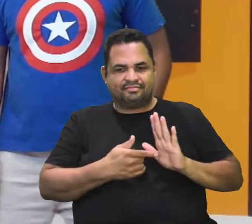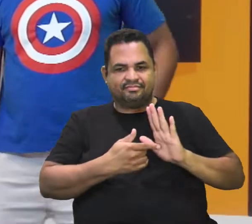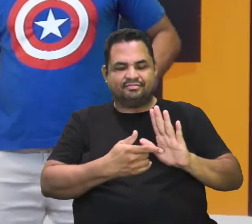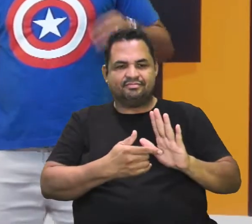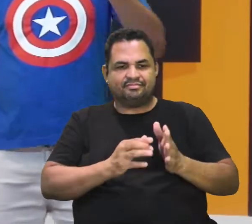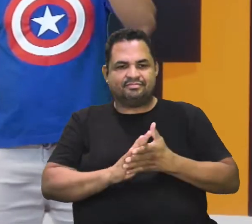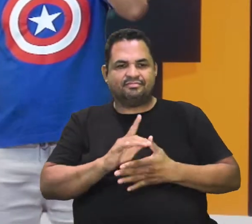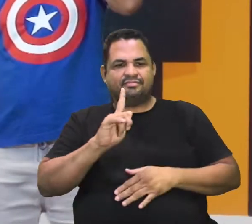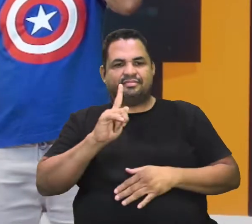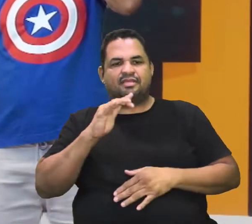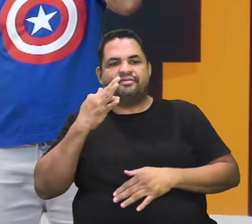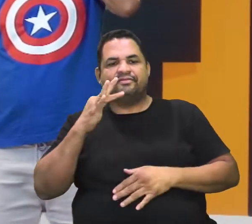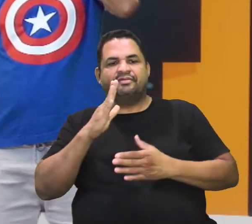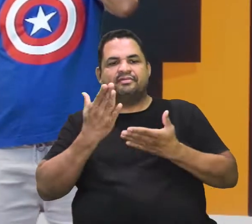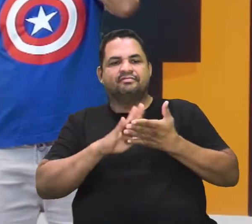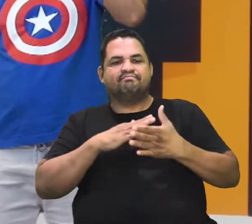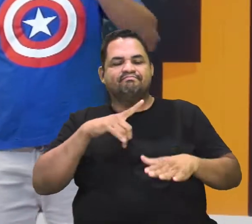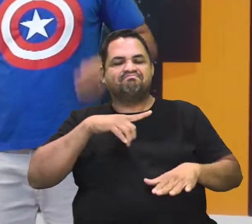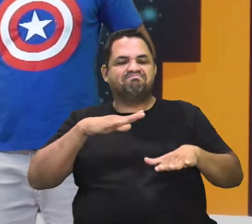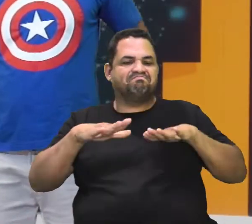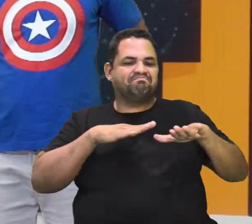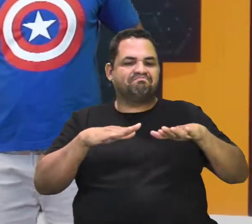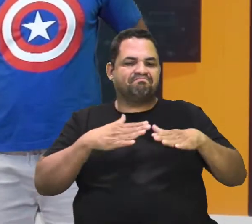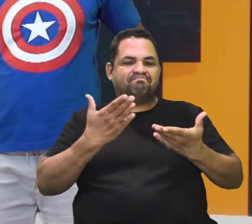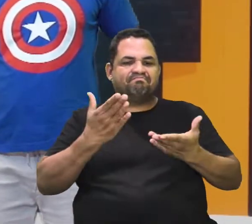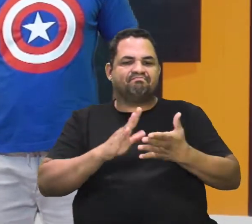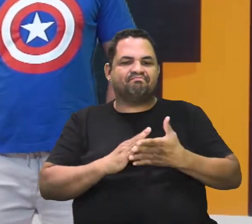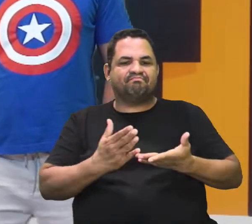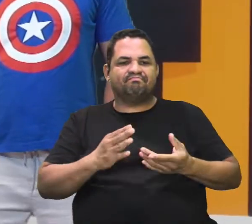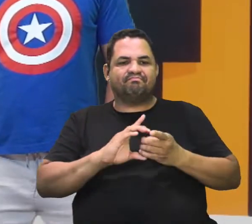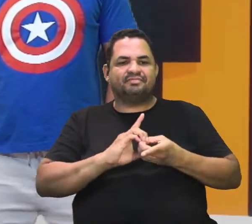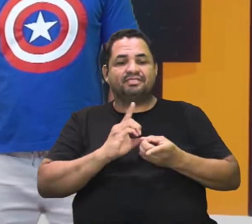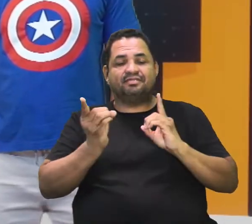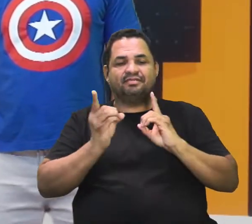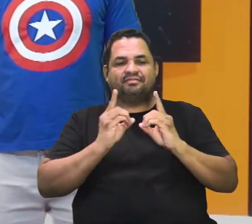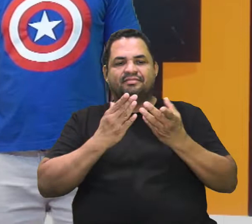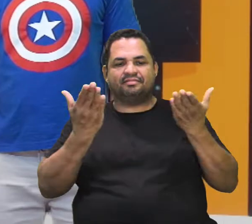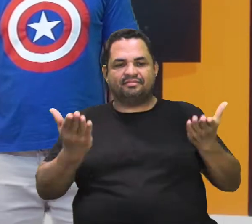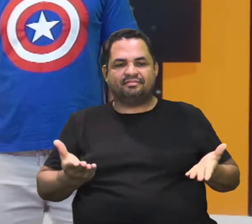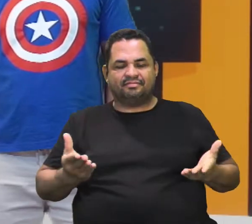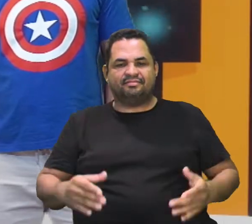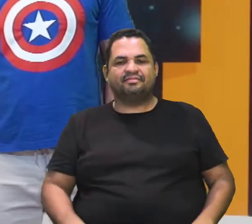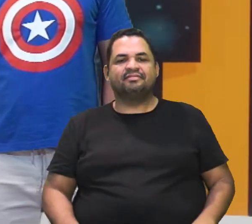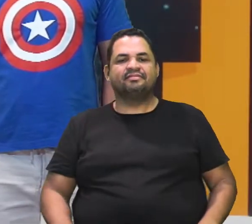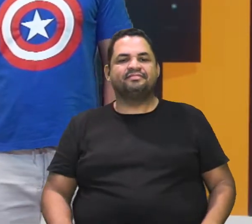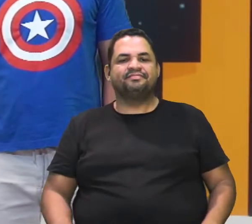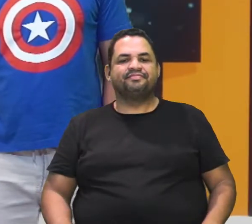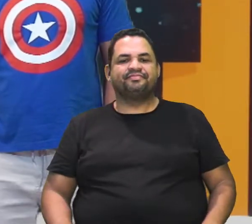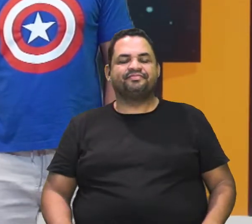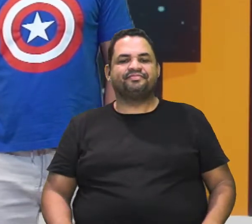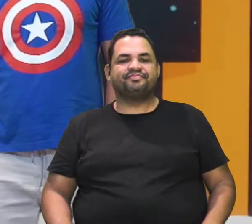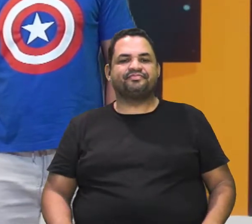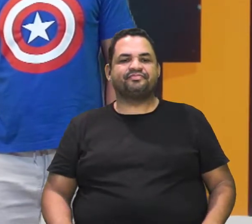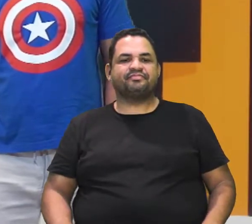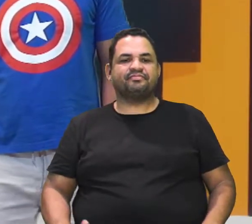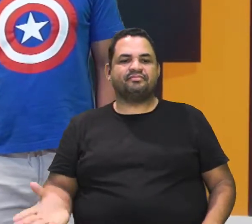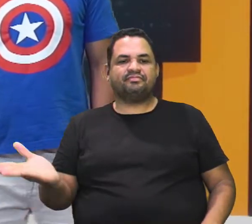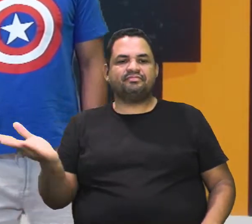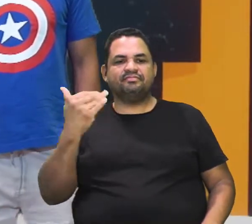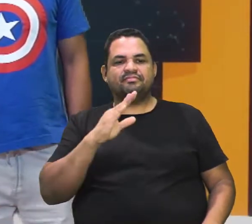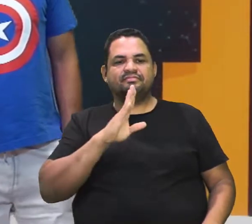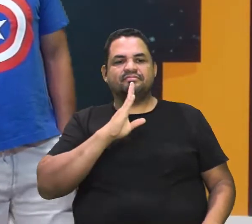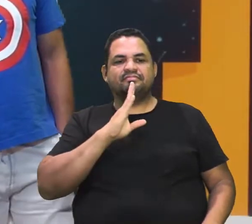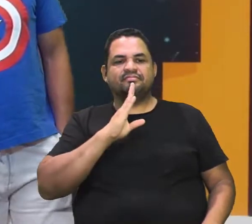GIFs porque fica mais movimentado e mais dinâmico aí o nosso trabalho com vocês. Beleza. Legal, né? Vamos lá,